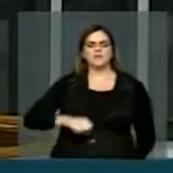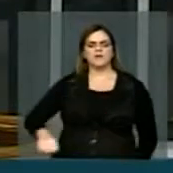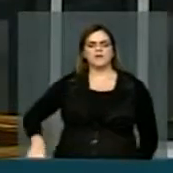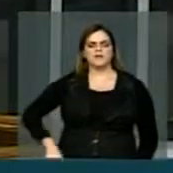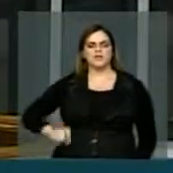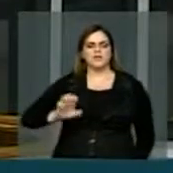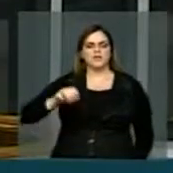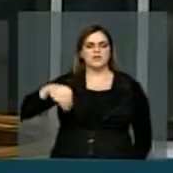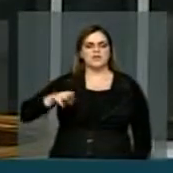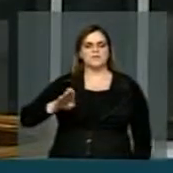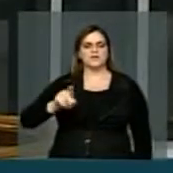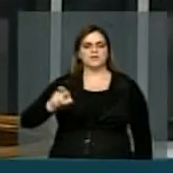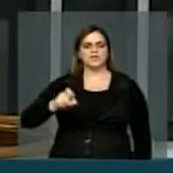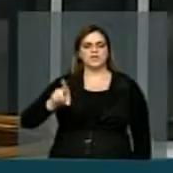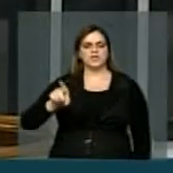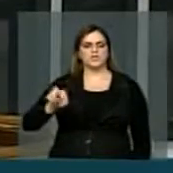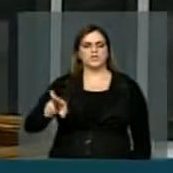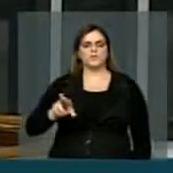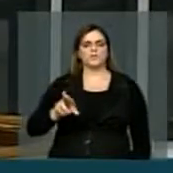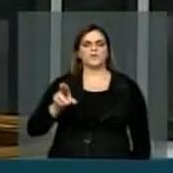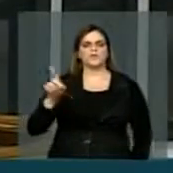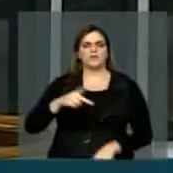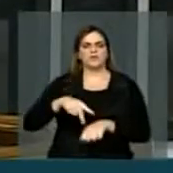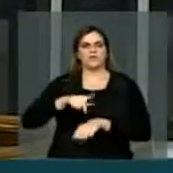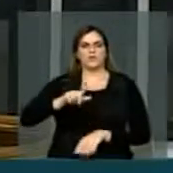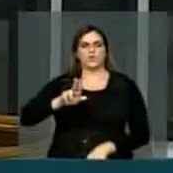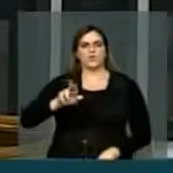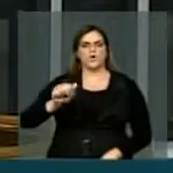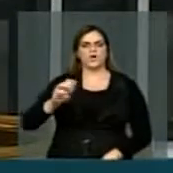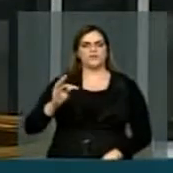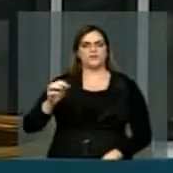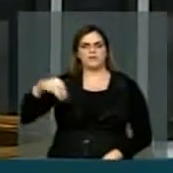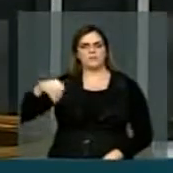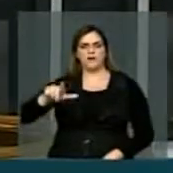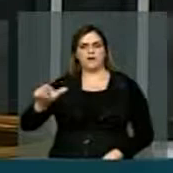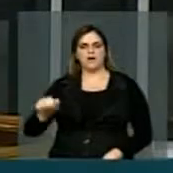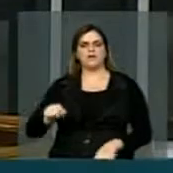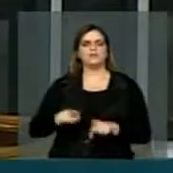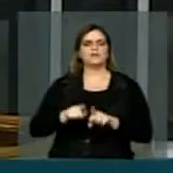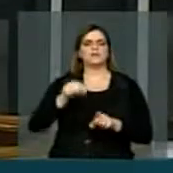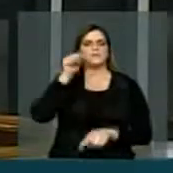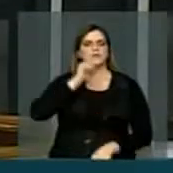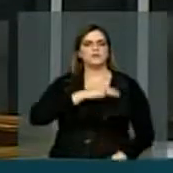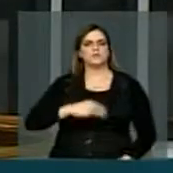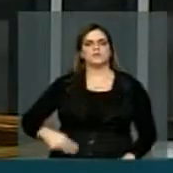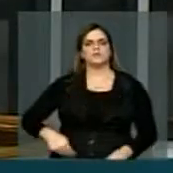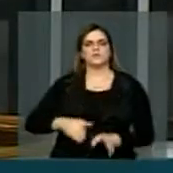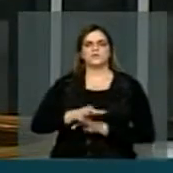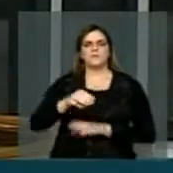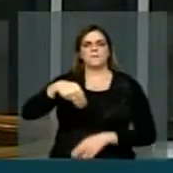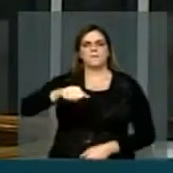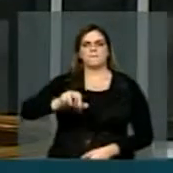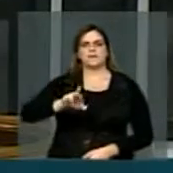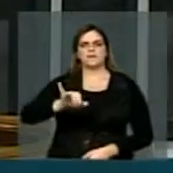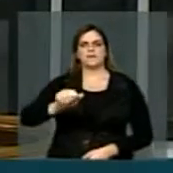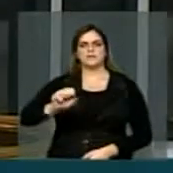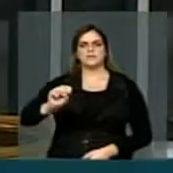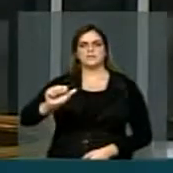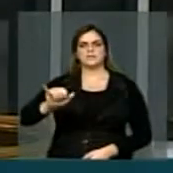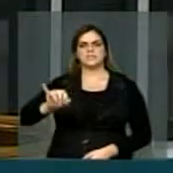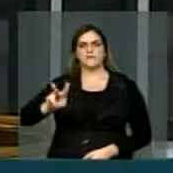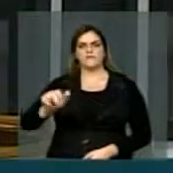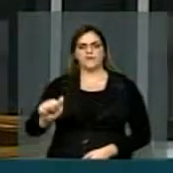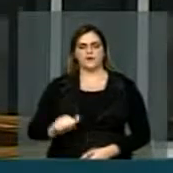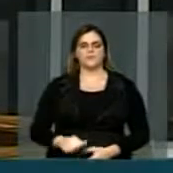na Guatemala, Dr. José Roberto de Almeida Pinto, e da ministra conselheira da Embaixada Maria Silvia